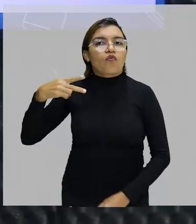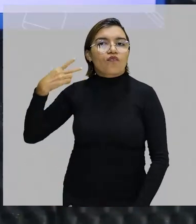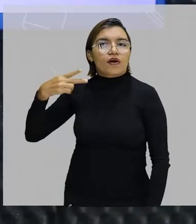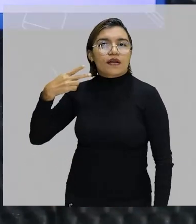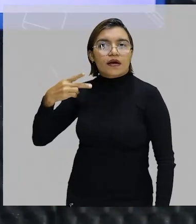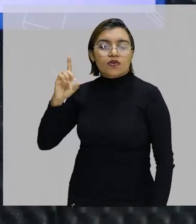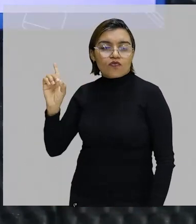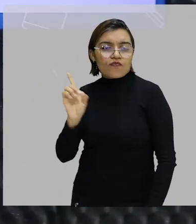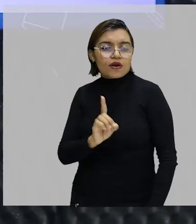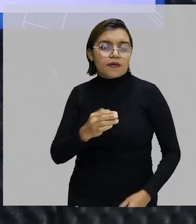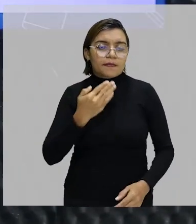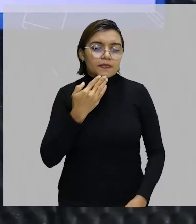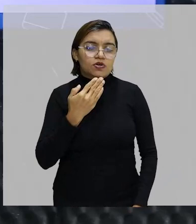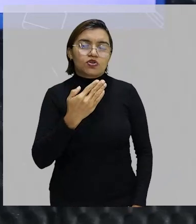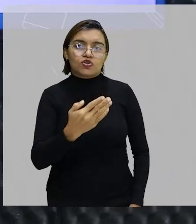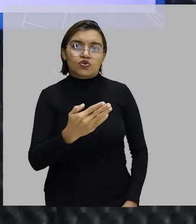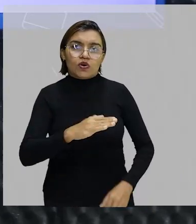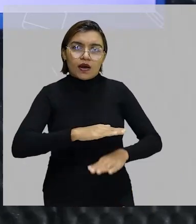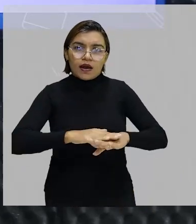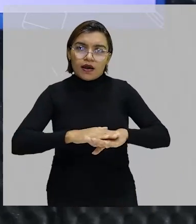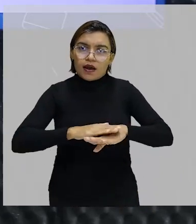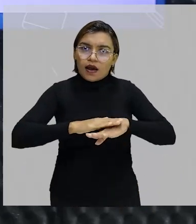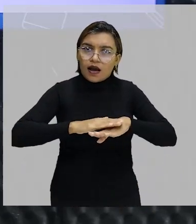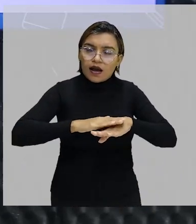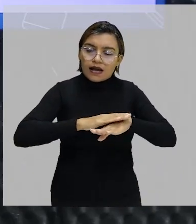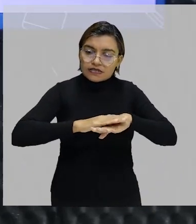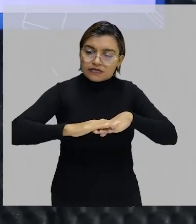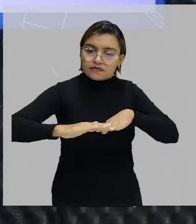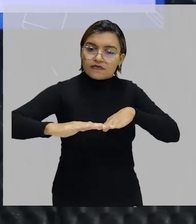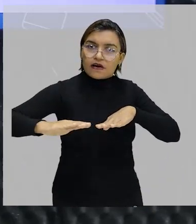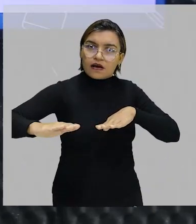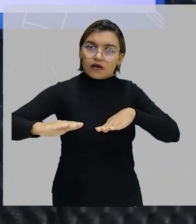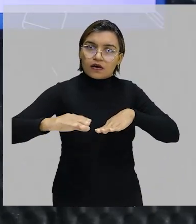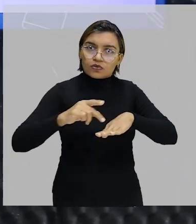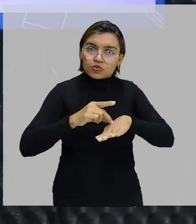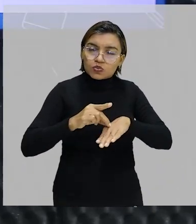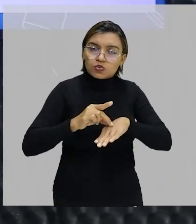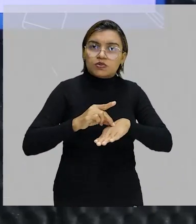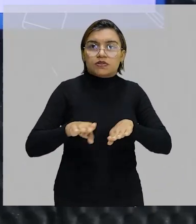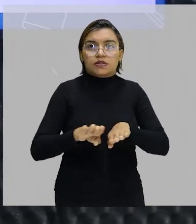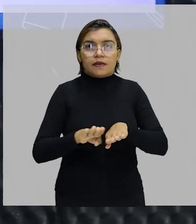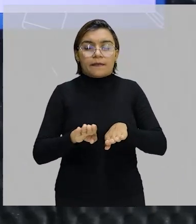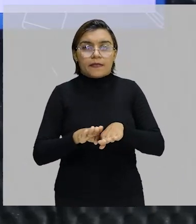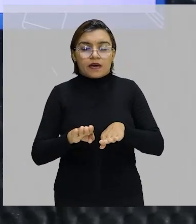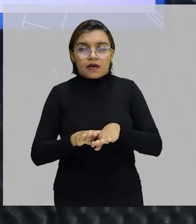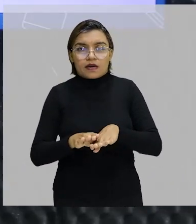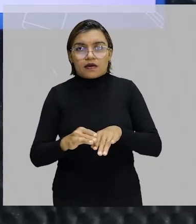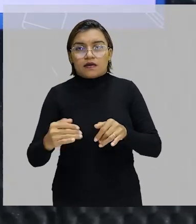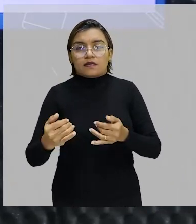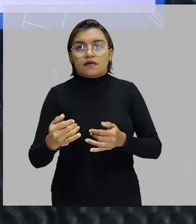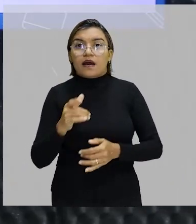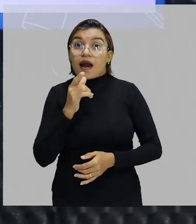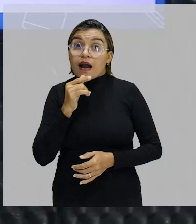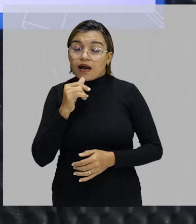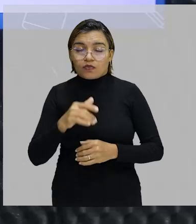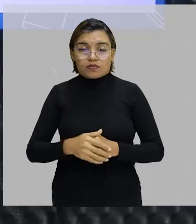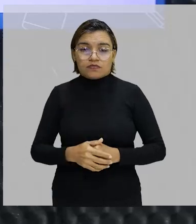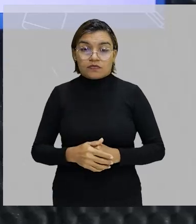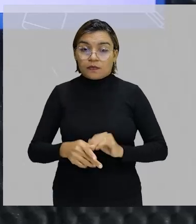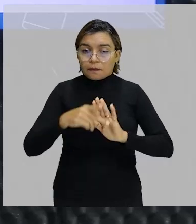pediu asfalto e linha d'água. Foi votado. Todo mundo, o projeto dele